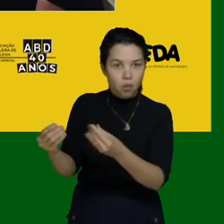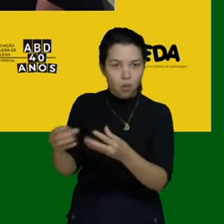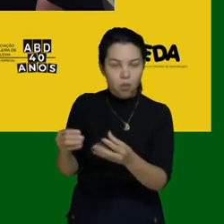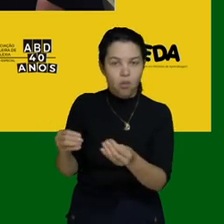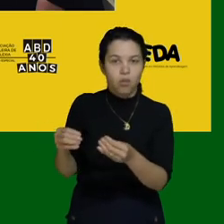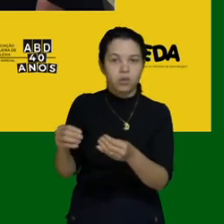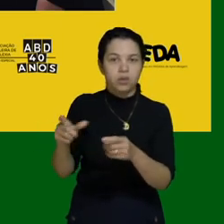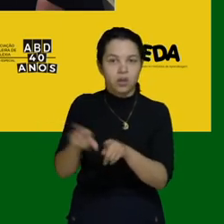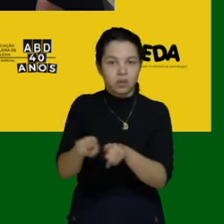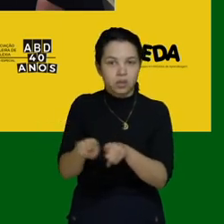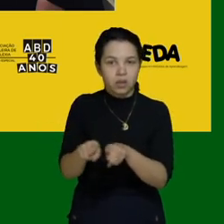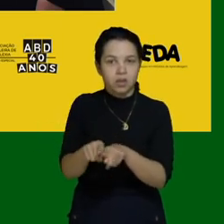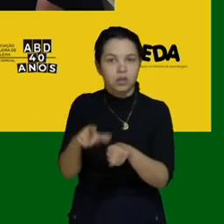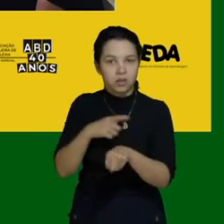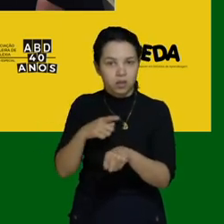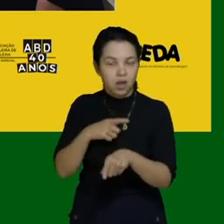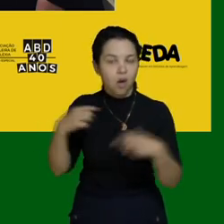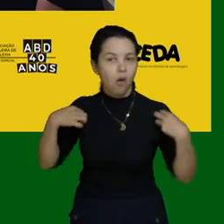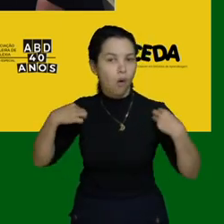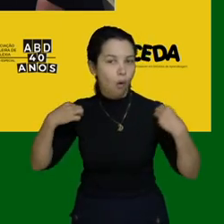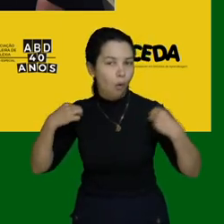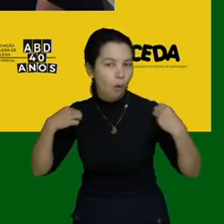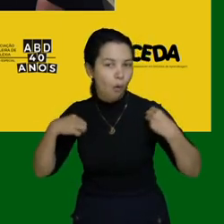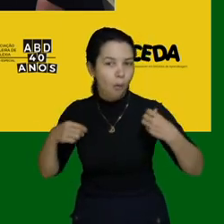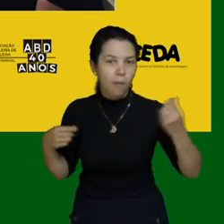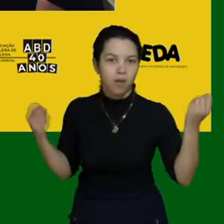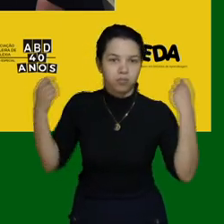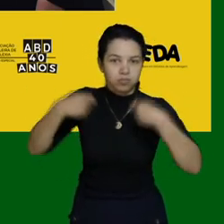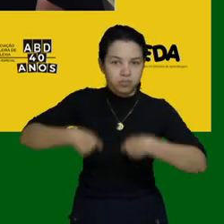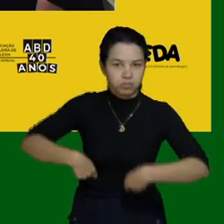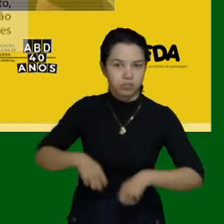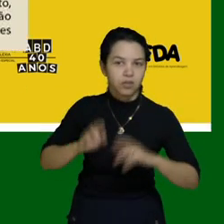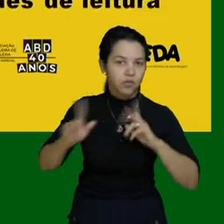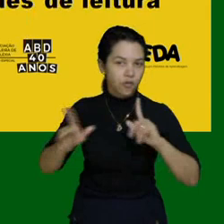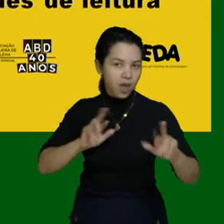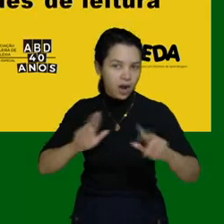então a gente precisa chamar atenção de tudo que é